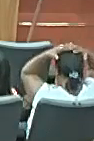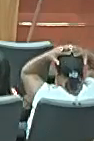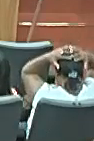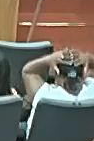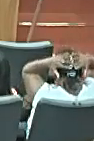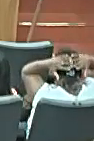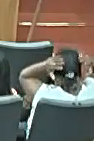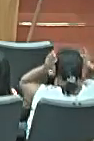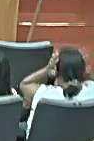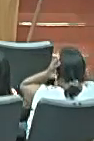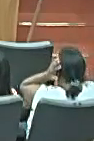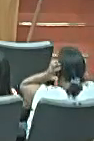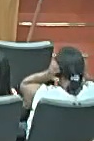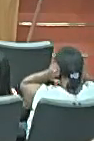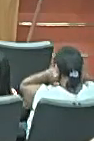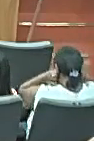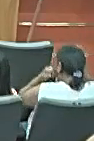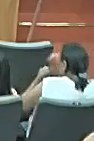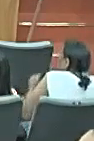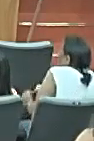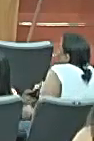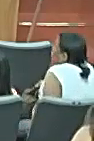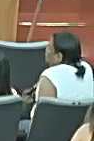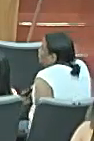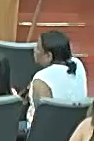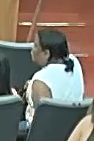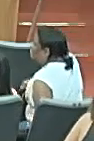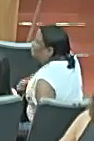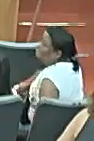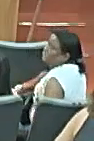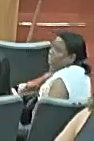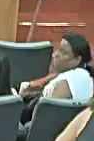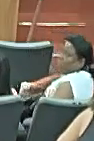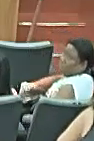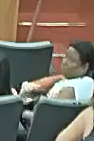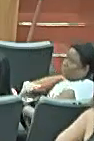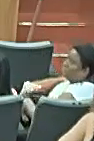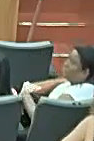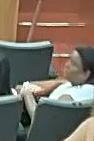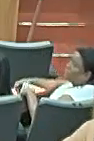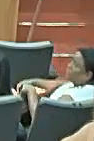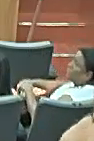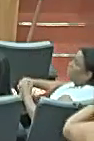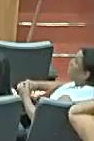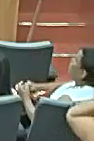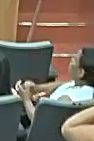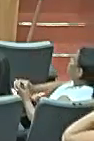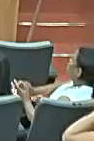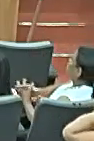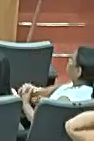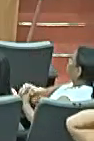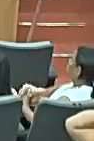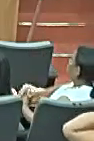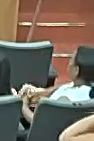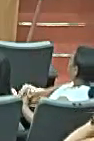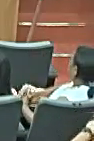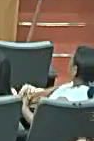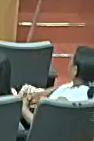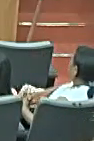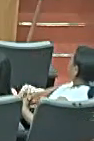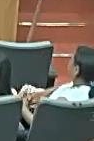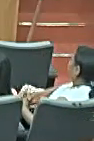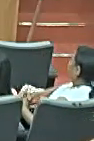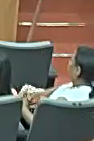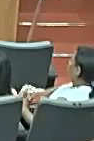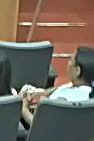da importância desse novo governo sargento rodrigues falou muito bem do governo passado e perguntava no amigo joão leite se